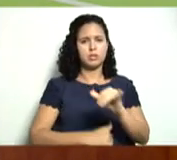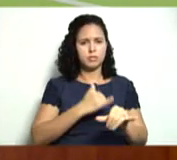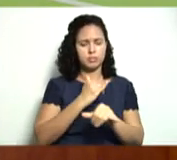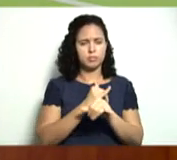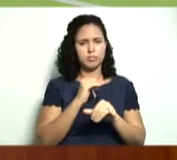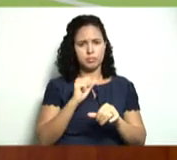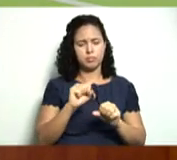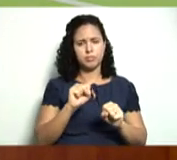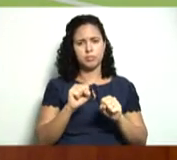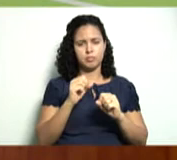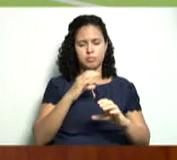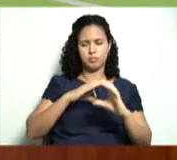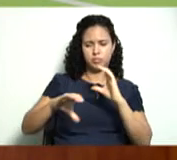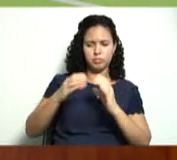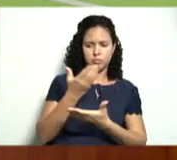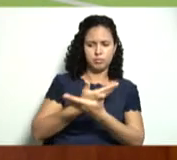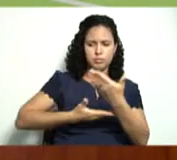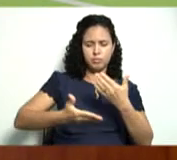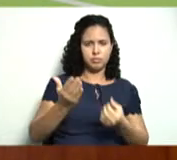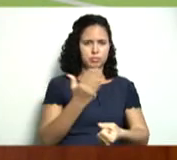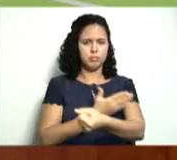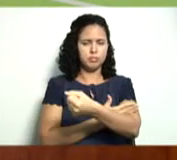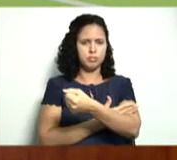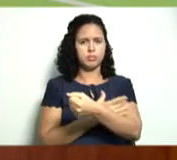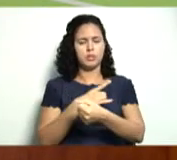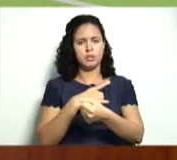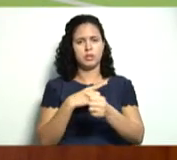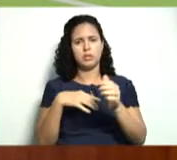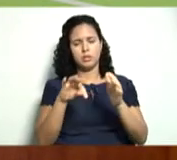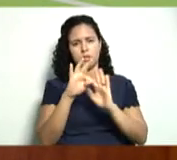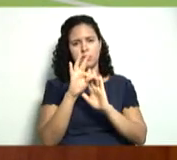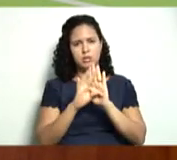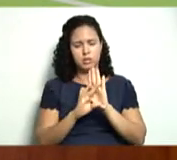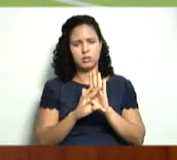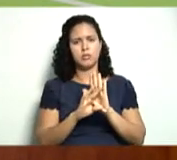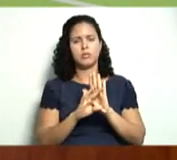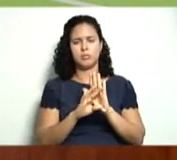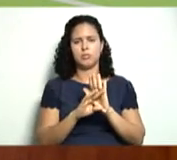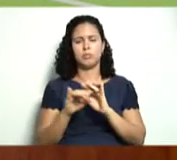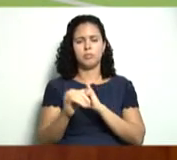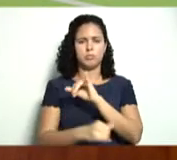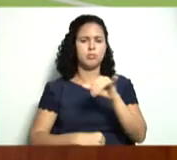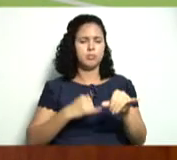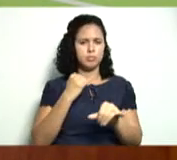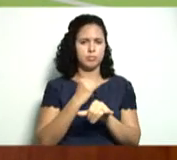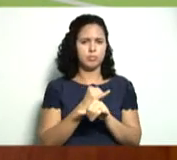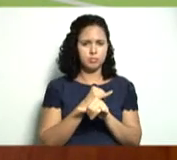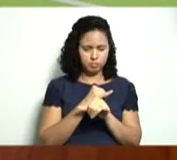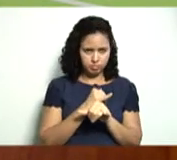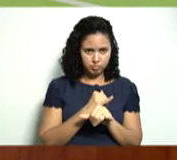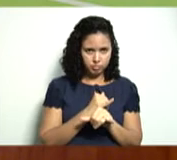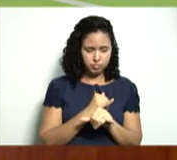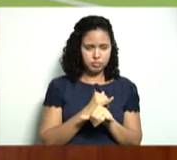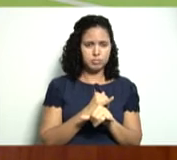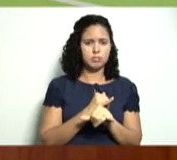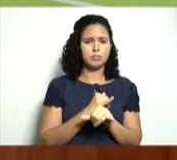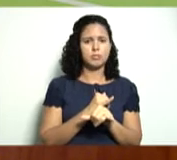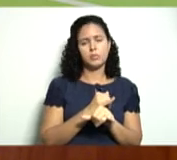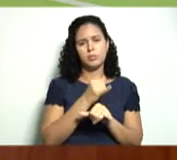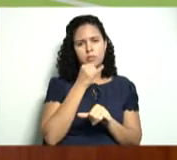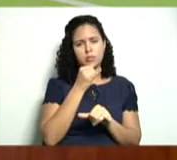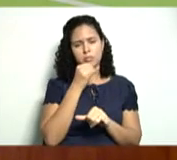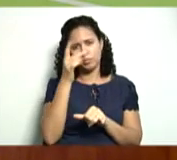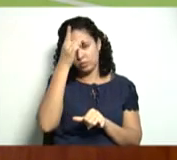compartilhamento online de arquivos inclusive existe até editores de textos online você consegue digitar texto com uma pessoa tá morando nos estados